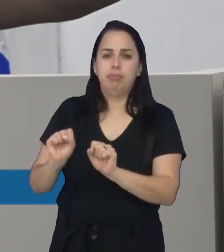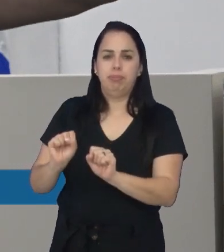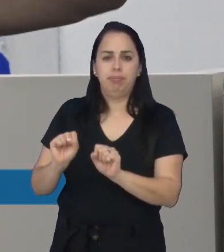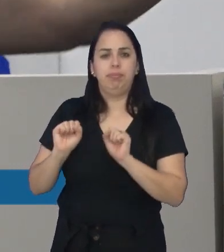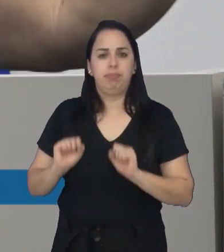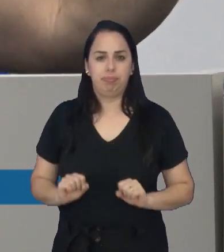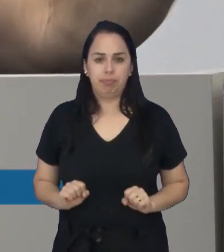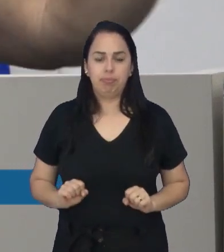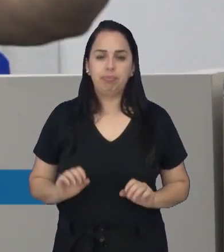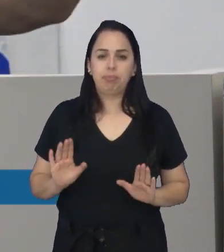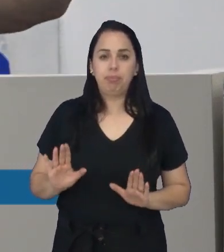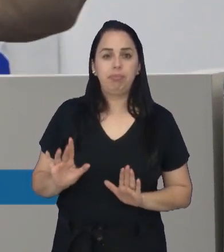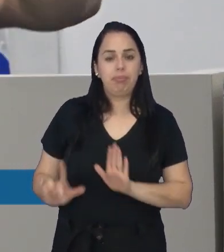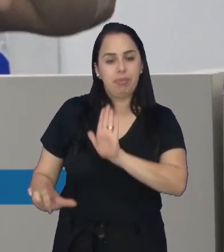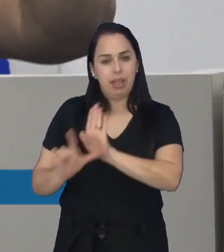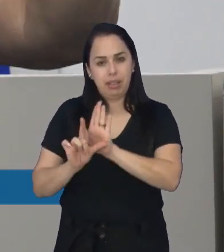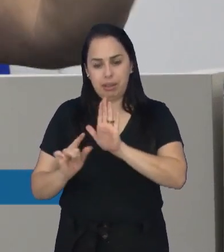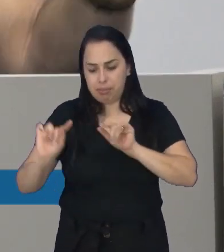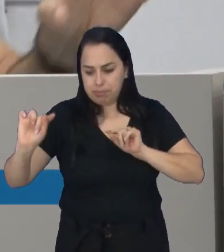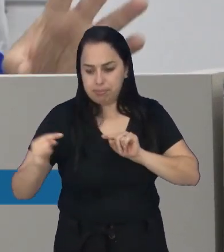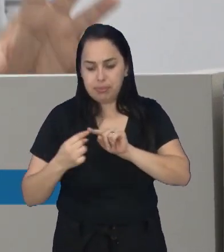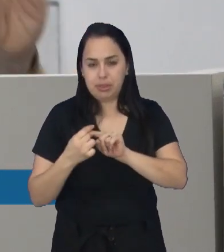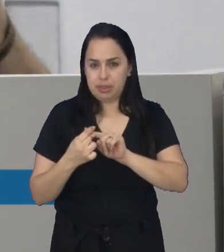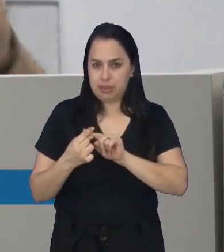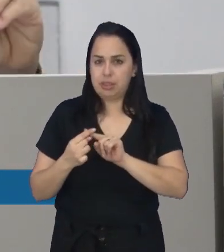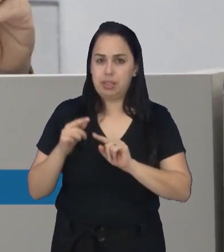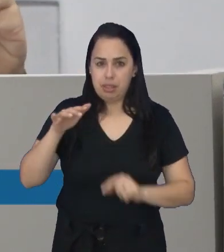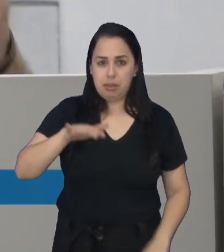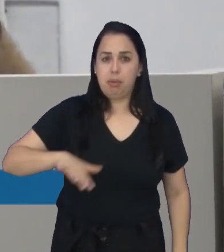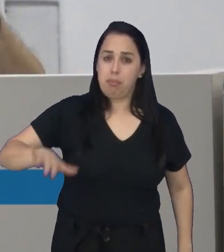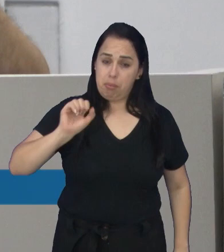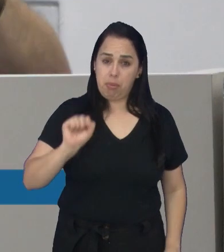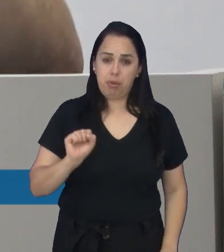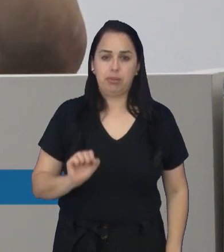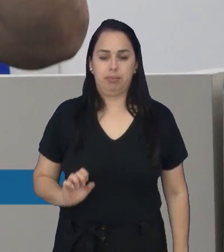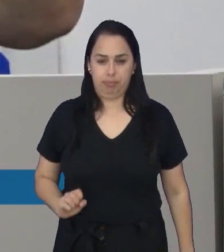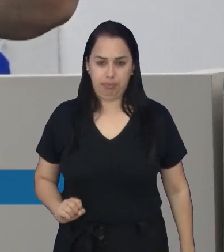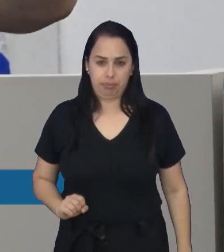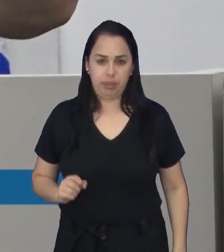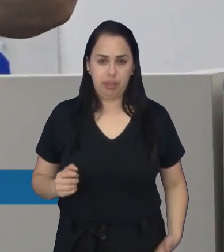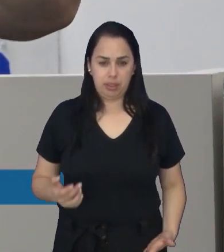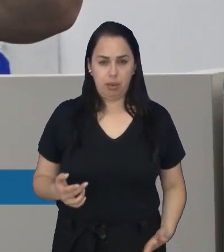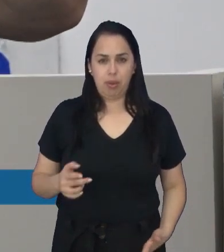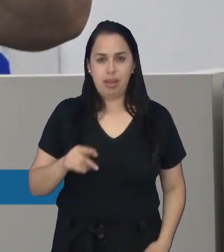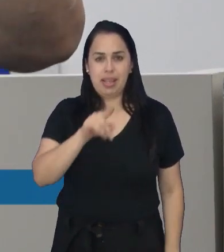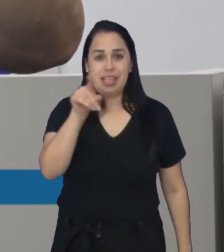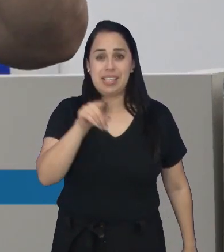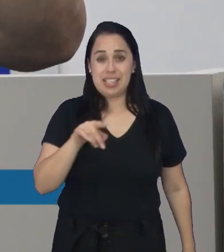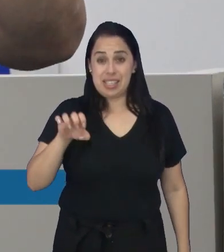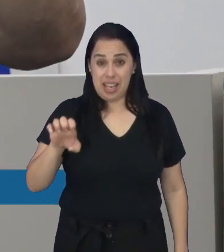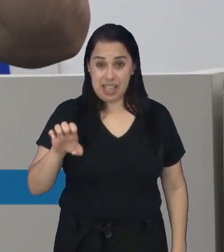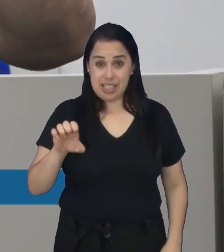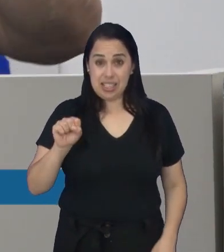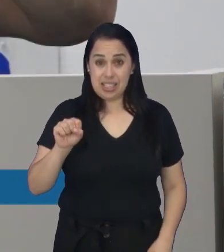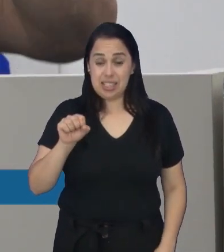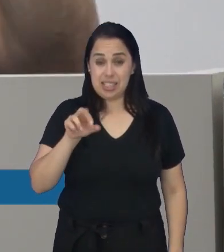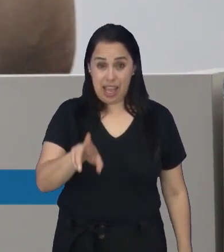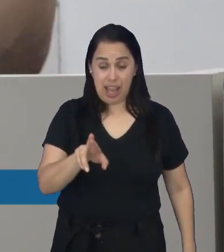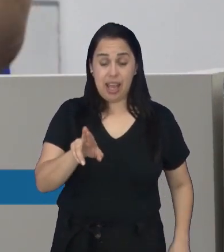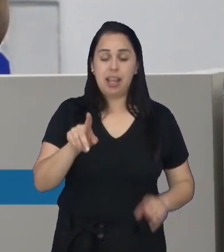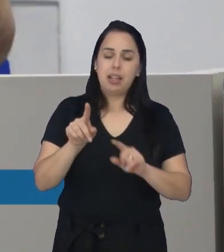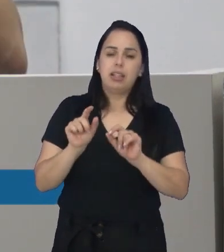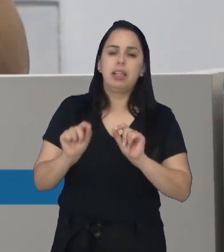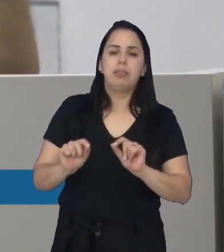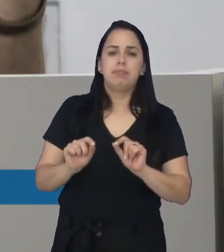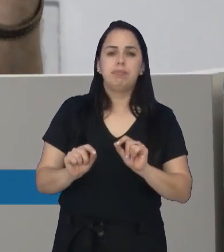da coletividade mediante uma legislação vem para a câmara e você cria umas vez que pode fazer então às vezes está criada no plano de ator com a finalidade de ser